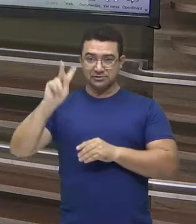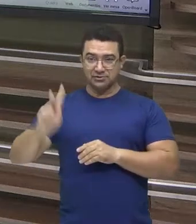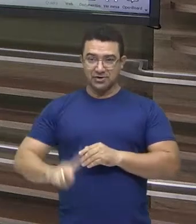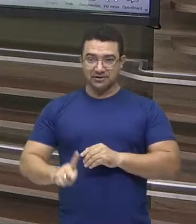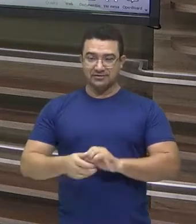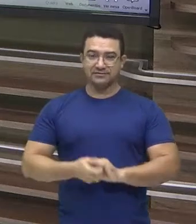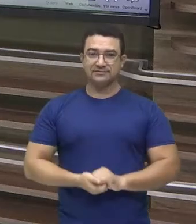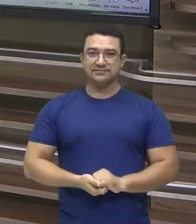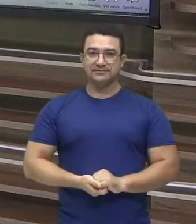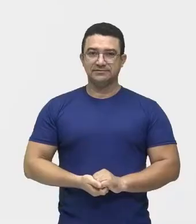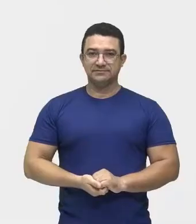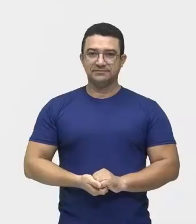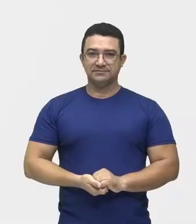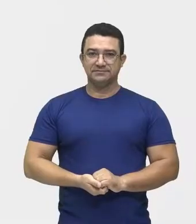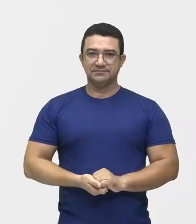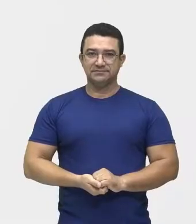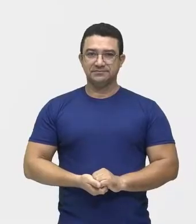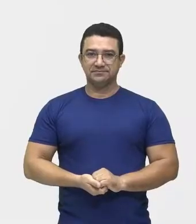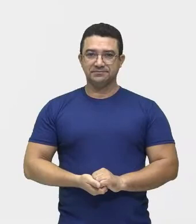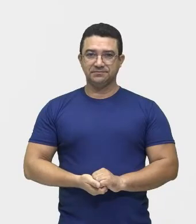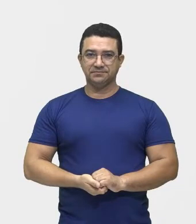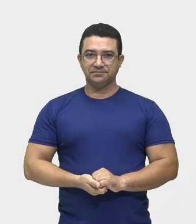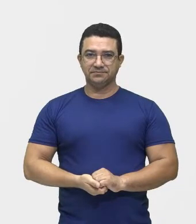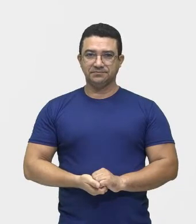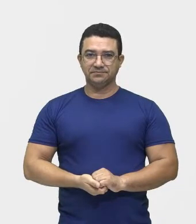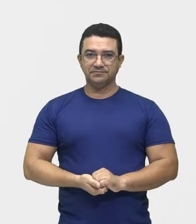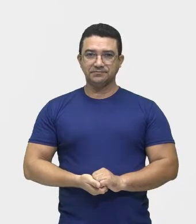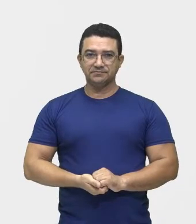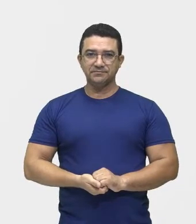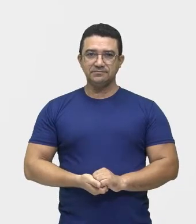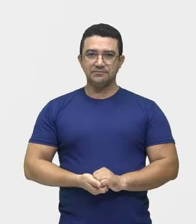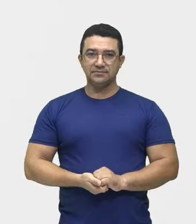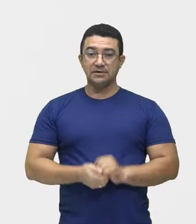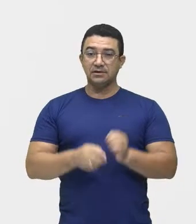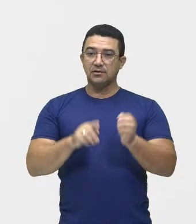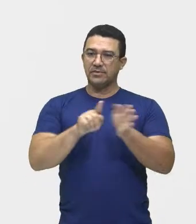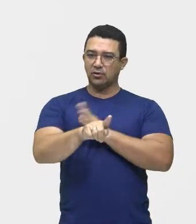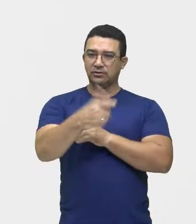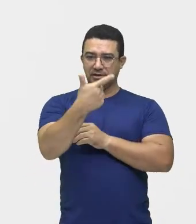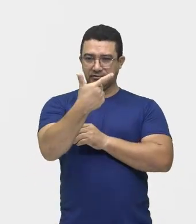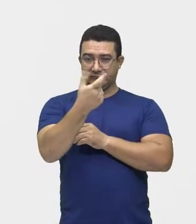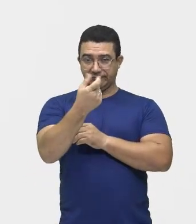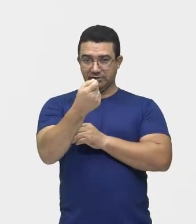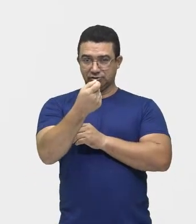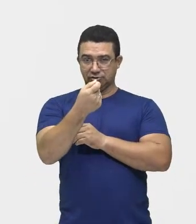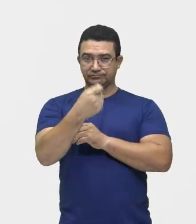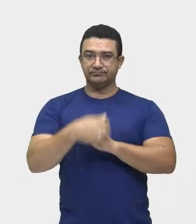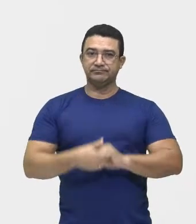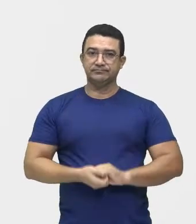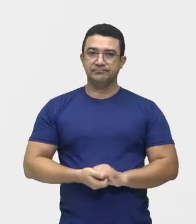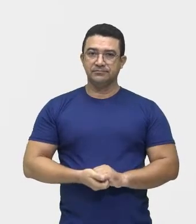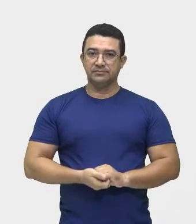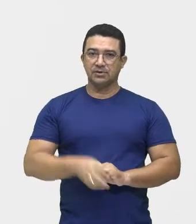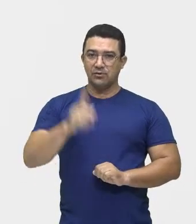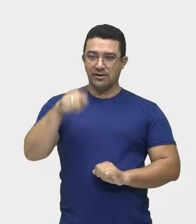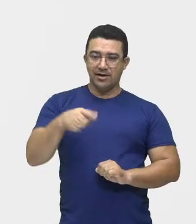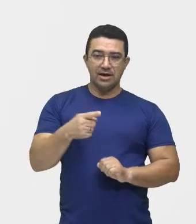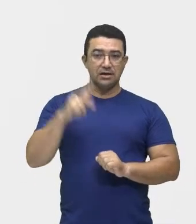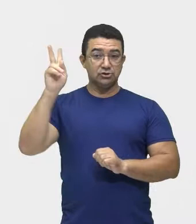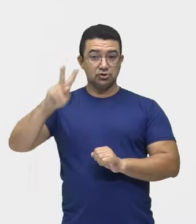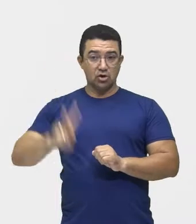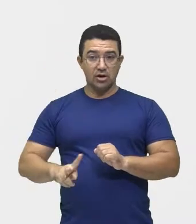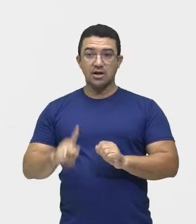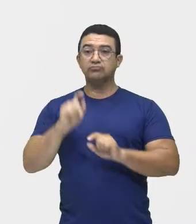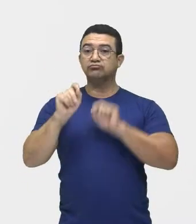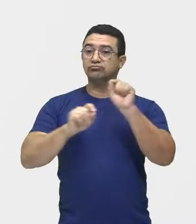Vamos lá, a questão na tela pra gente. É a questão 20, abordando a temática História dos Estados Unidos, que